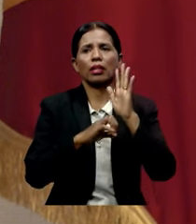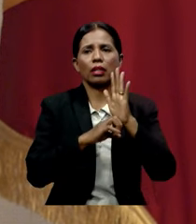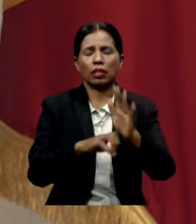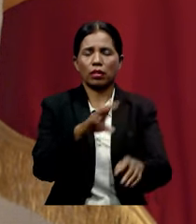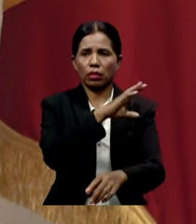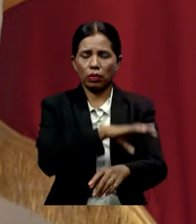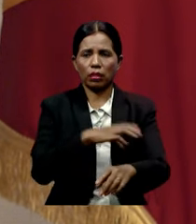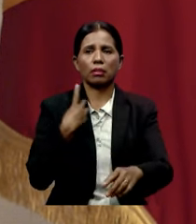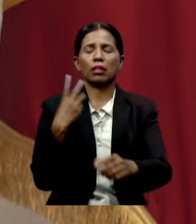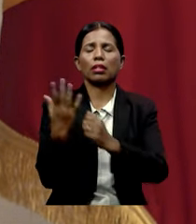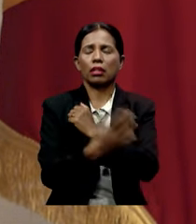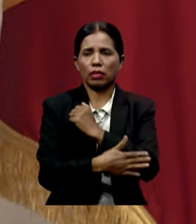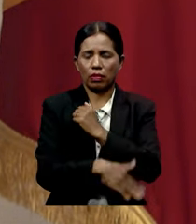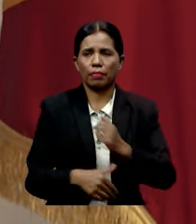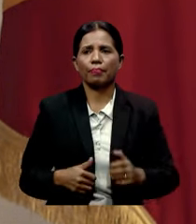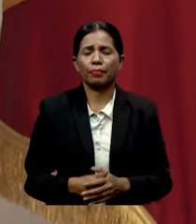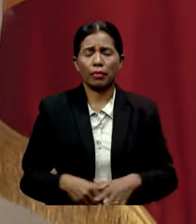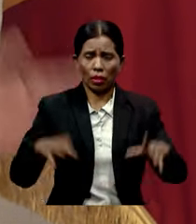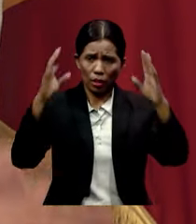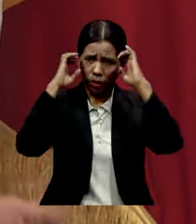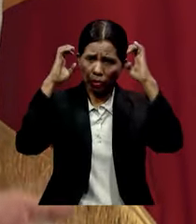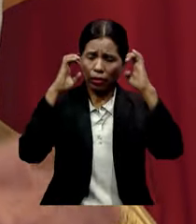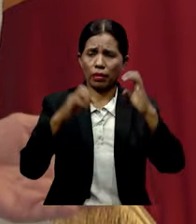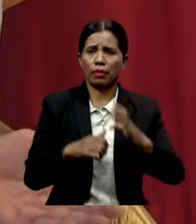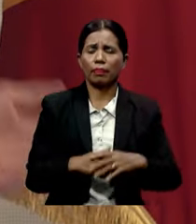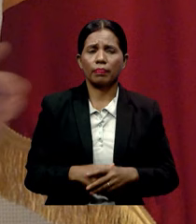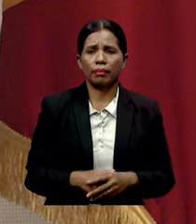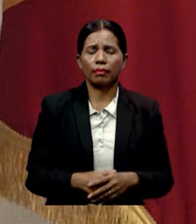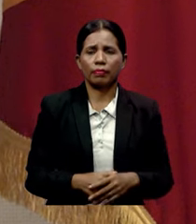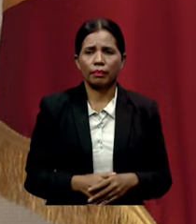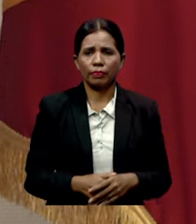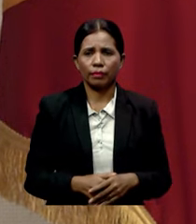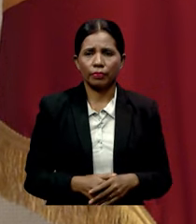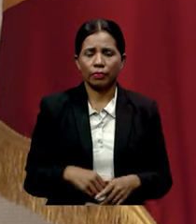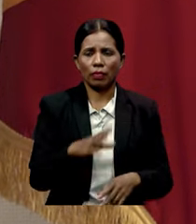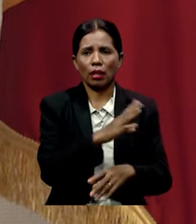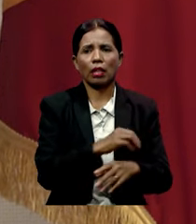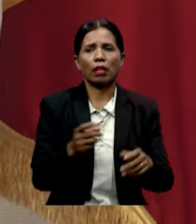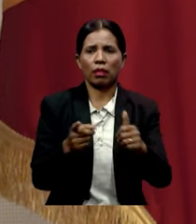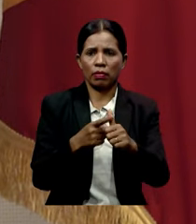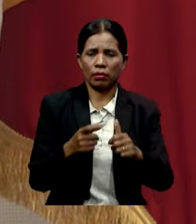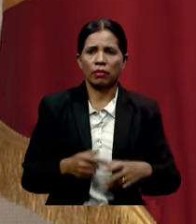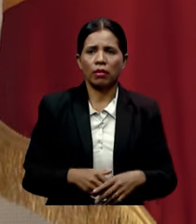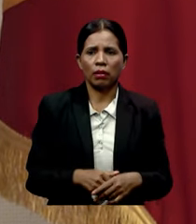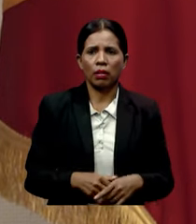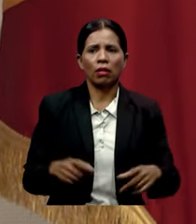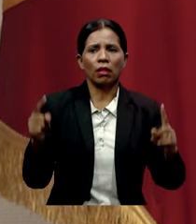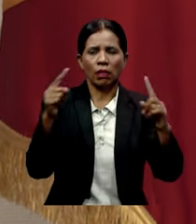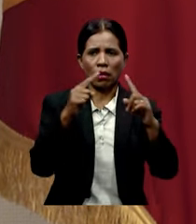segurança. E educação, desde pré-primário, todo.